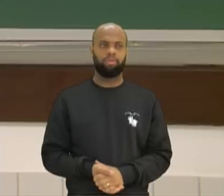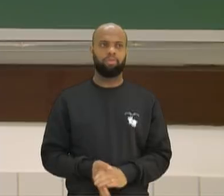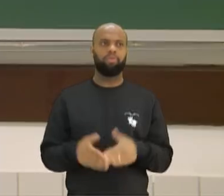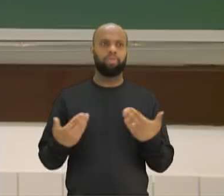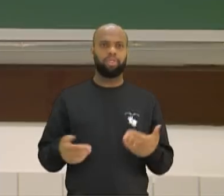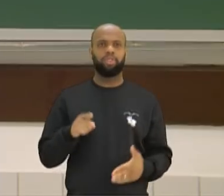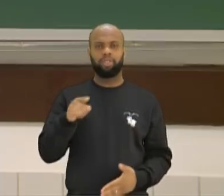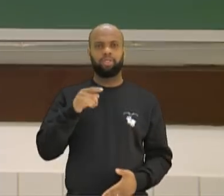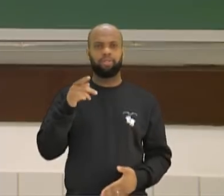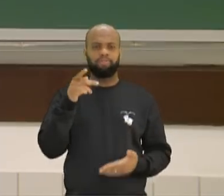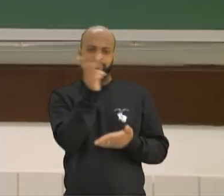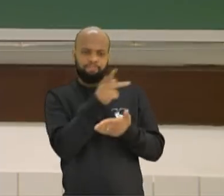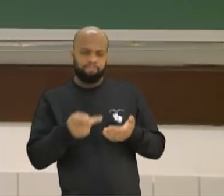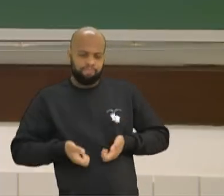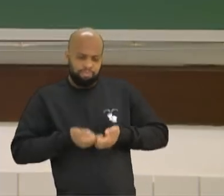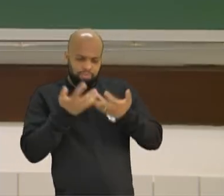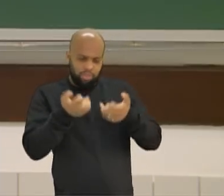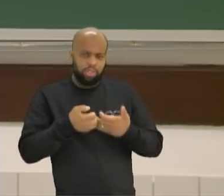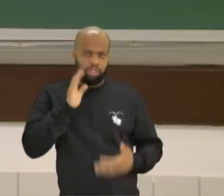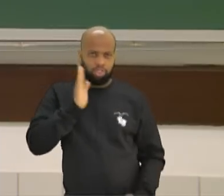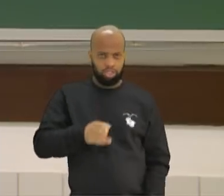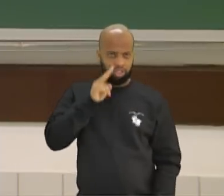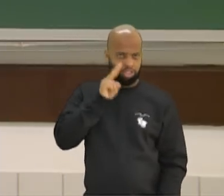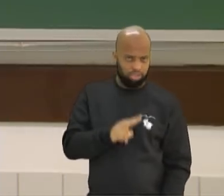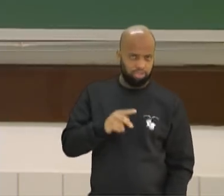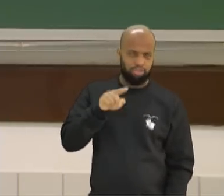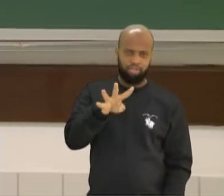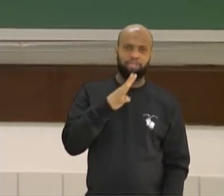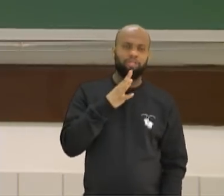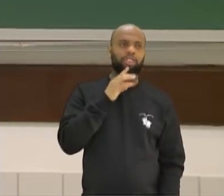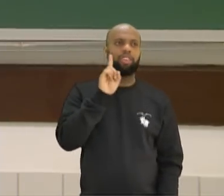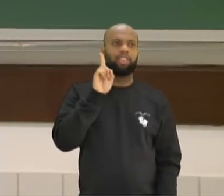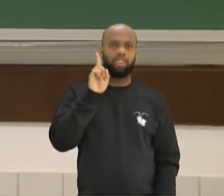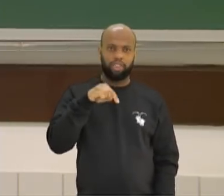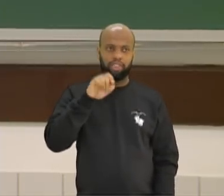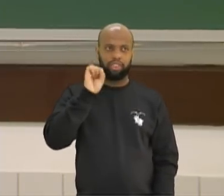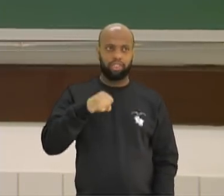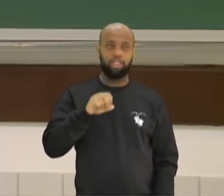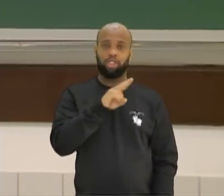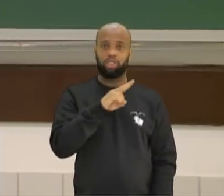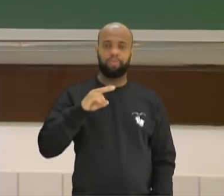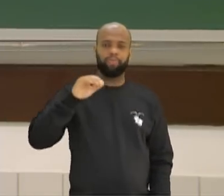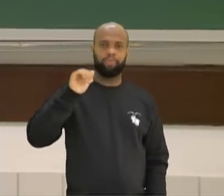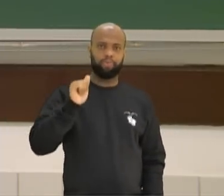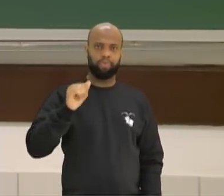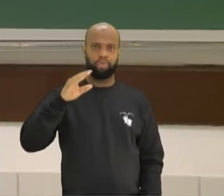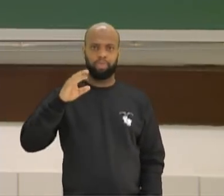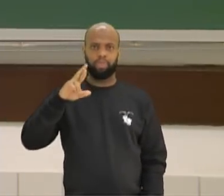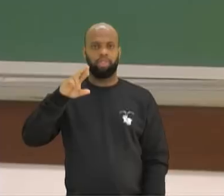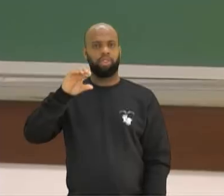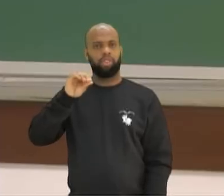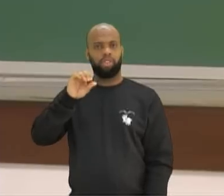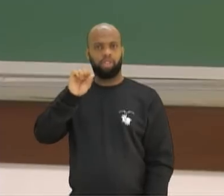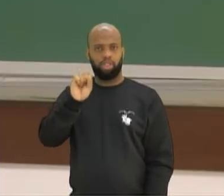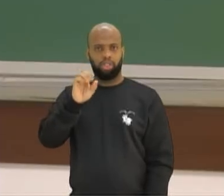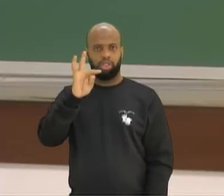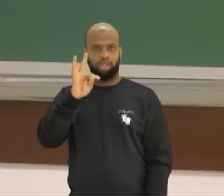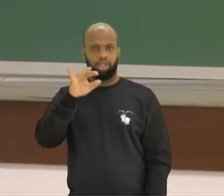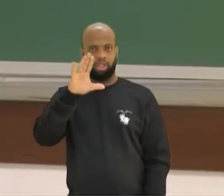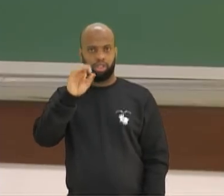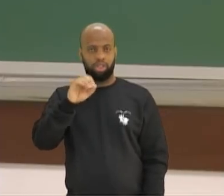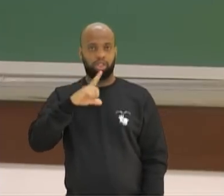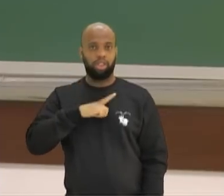Gente, que poema é esse? Você já ouviu falar, eu tenho certeza. Então, esse chama-se poema acróstico, né? O que que é? Você pegar